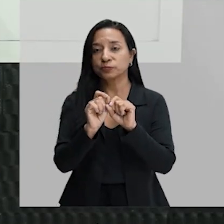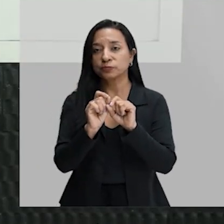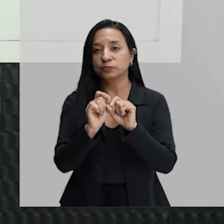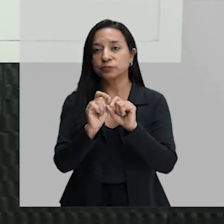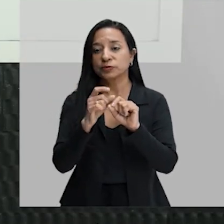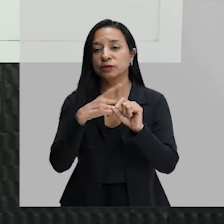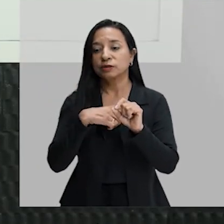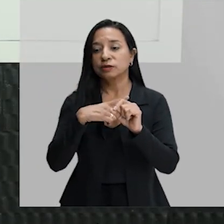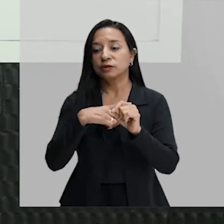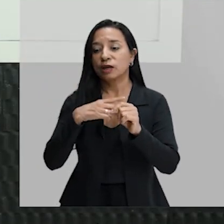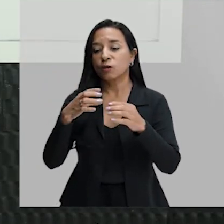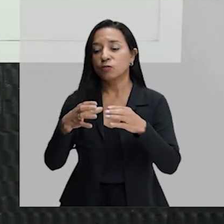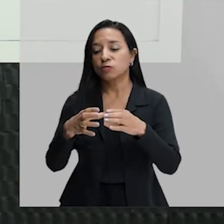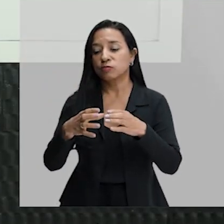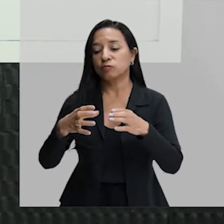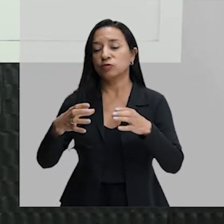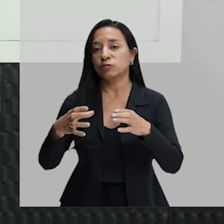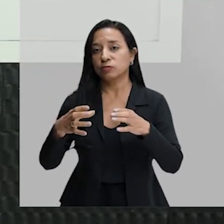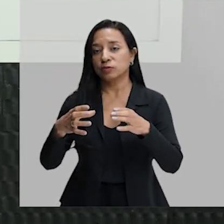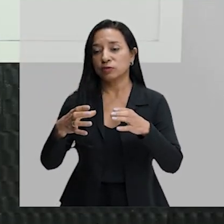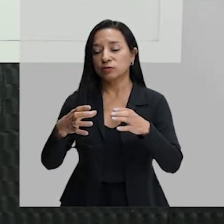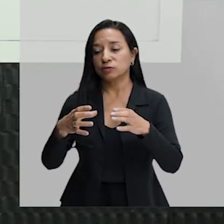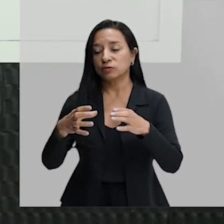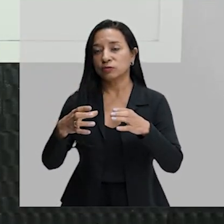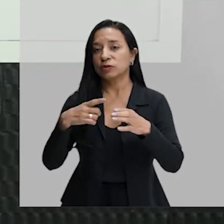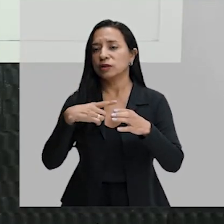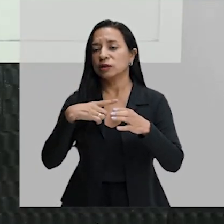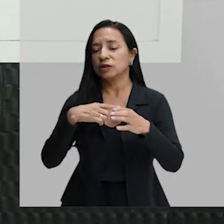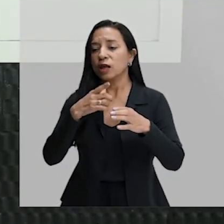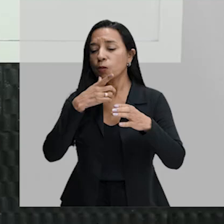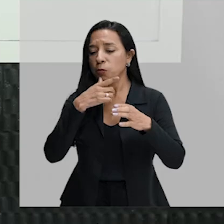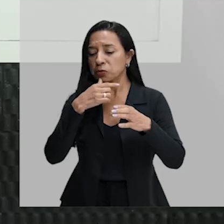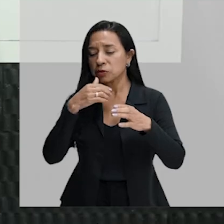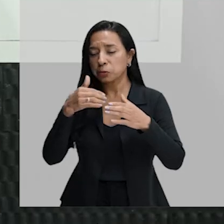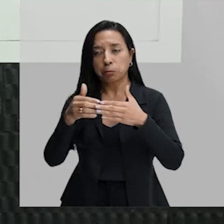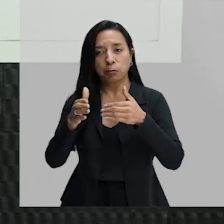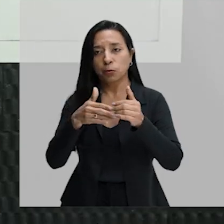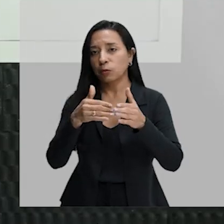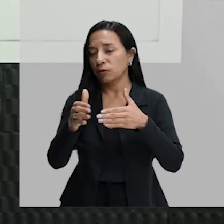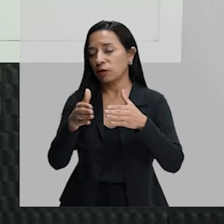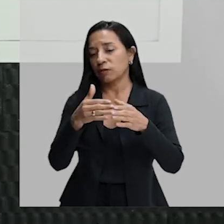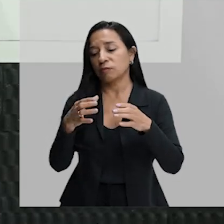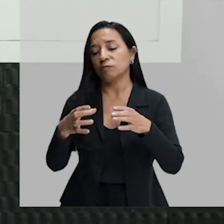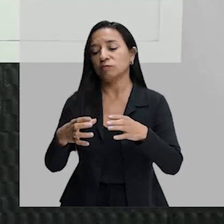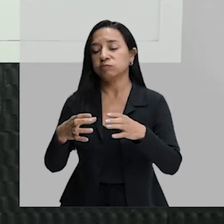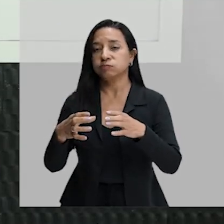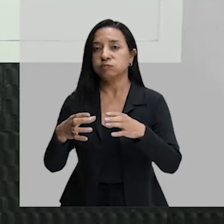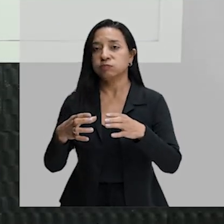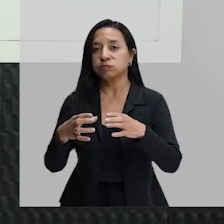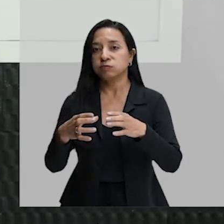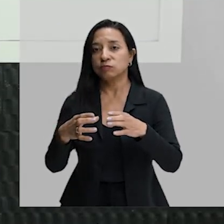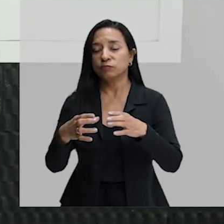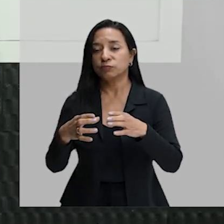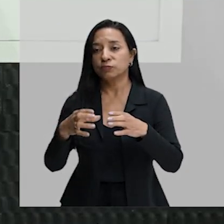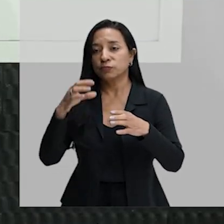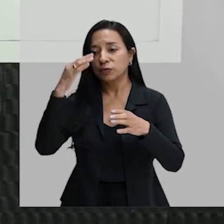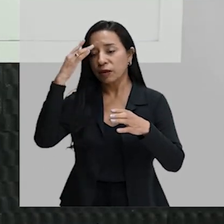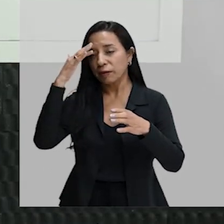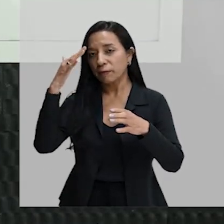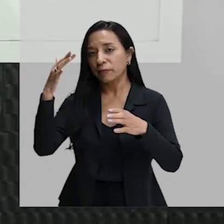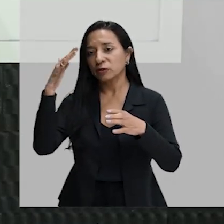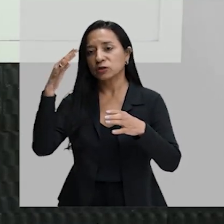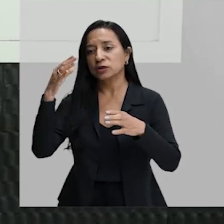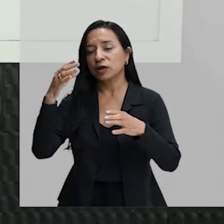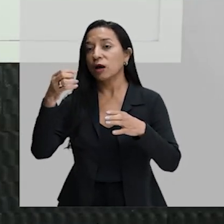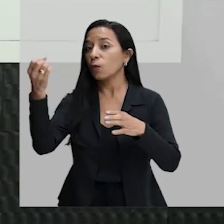Nós temos aqui um recipiente contendo um líquido qualquer, tá certo? Então vamos imaginar aí